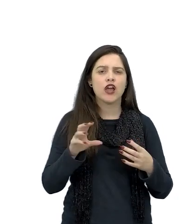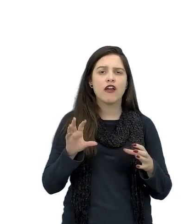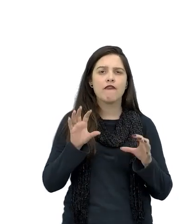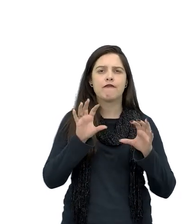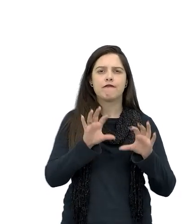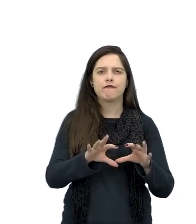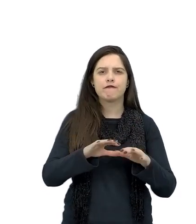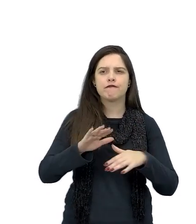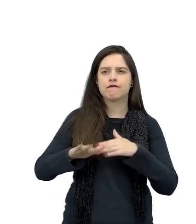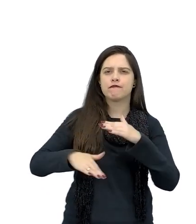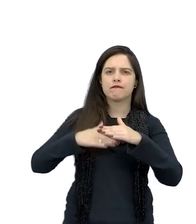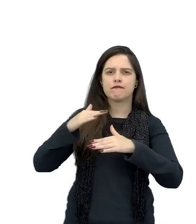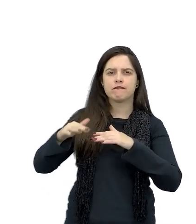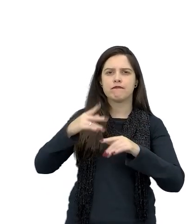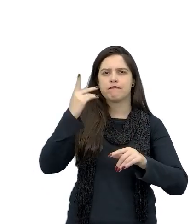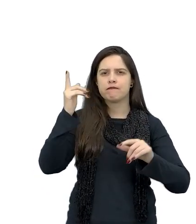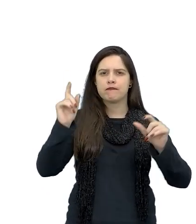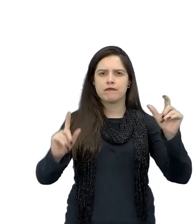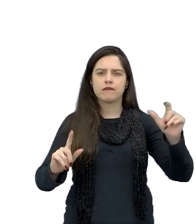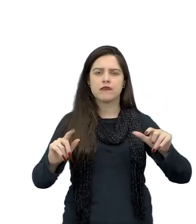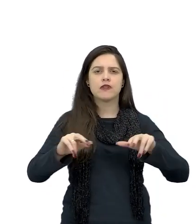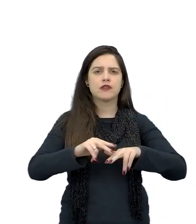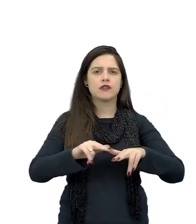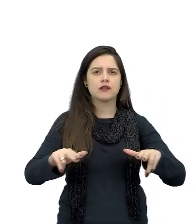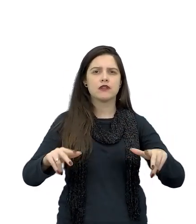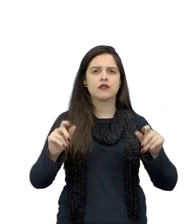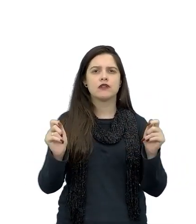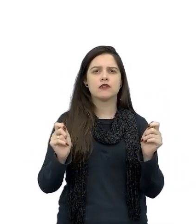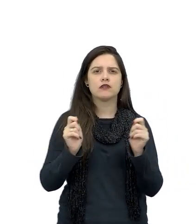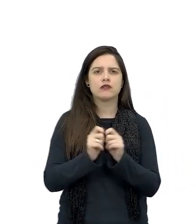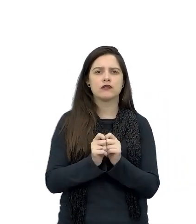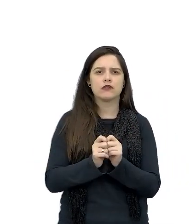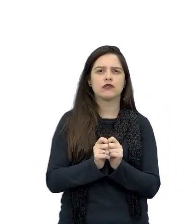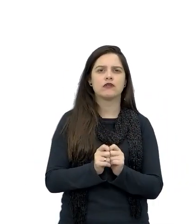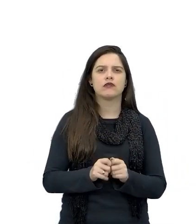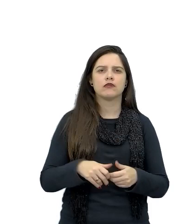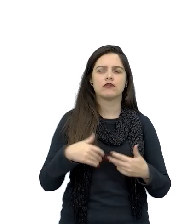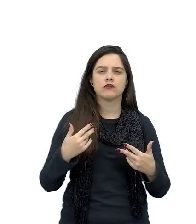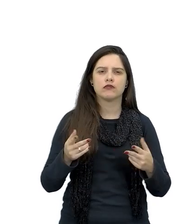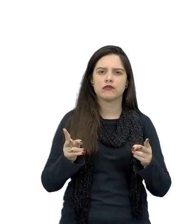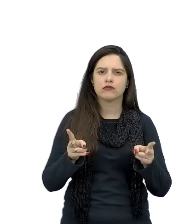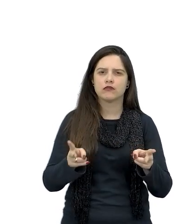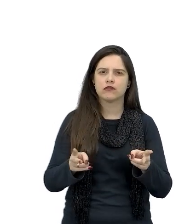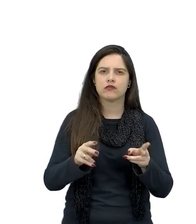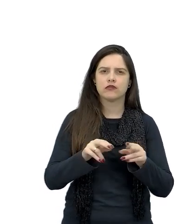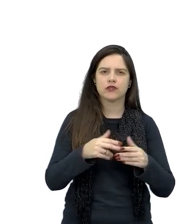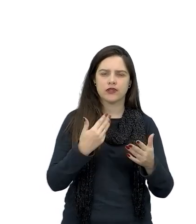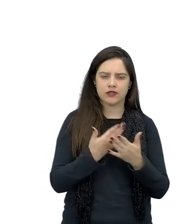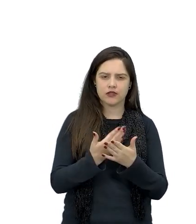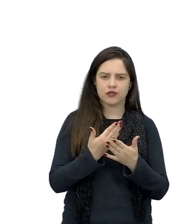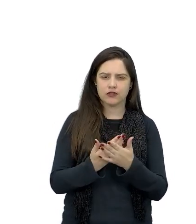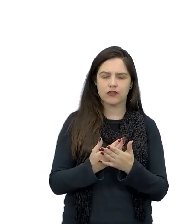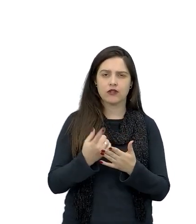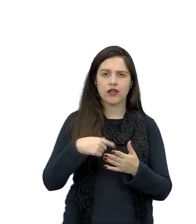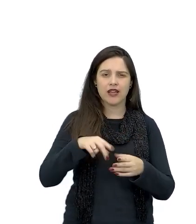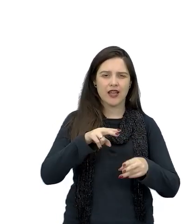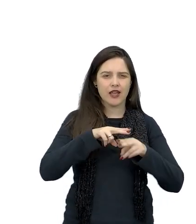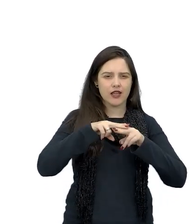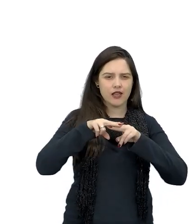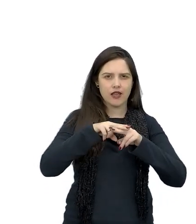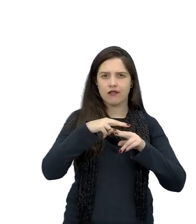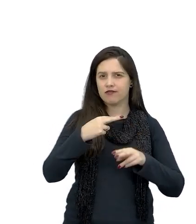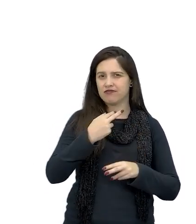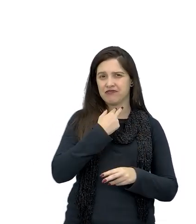de se pontuar e as escolhas iguais ou diferentes darão um tom dessa aula. Essa revisão não